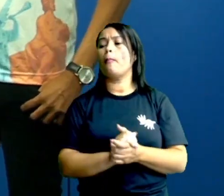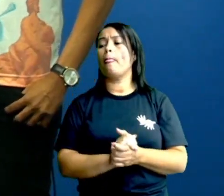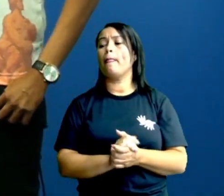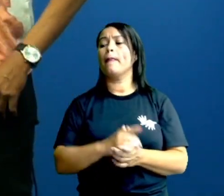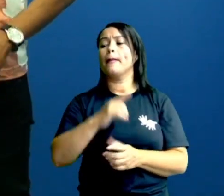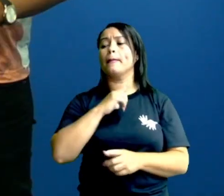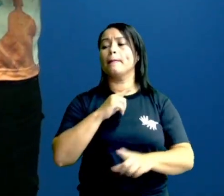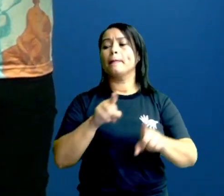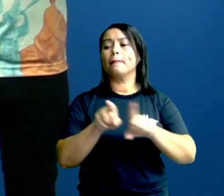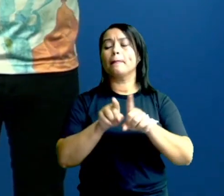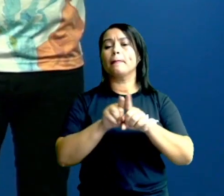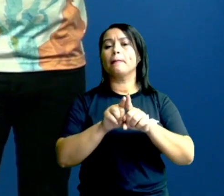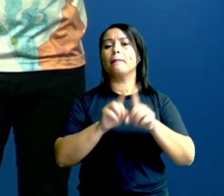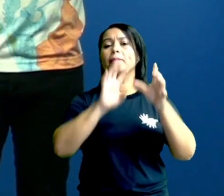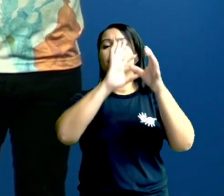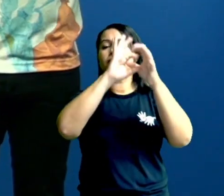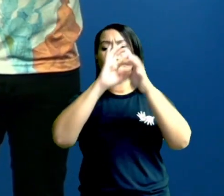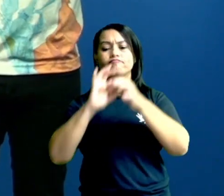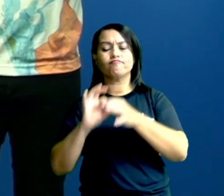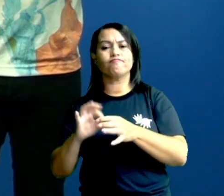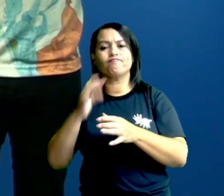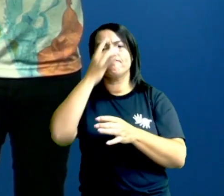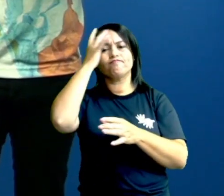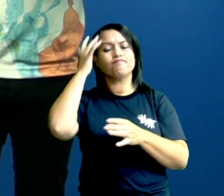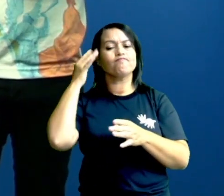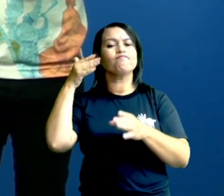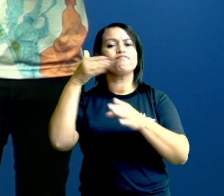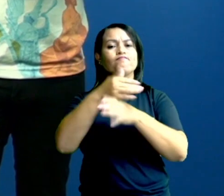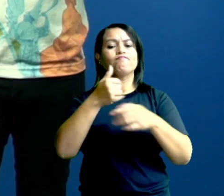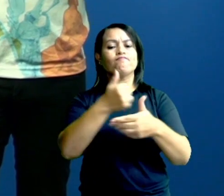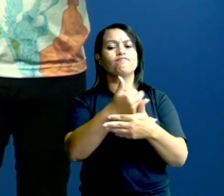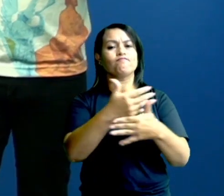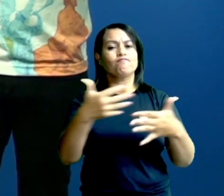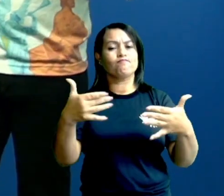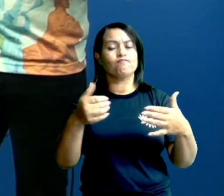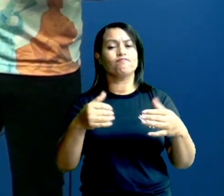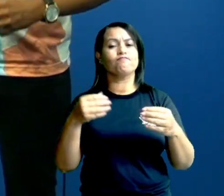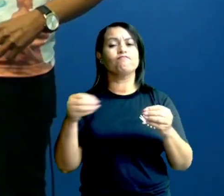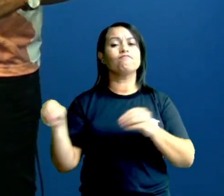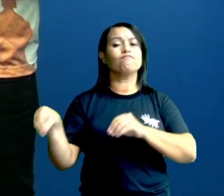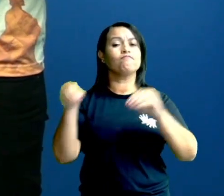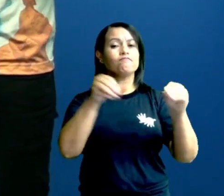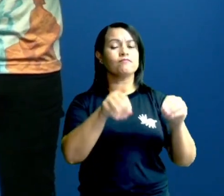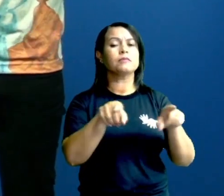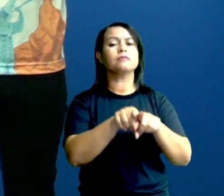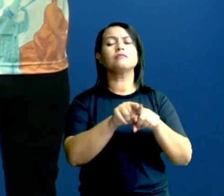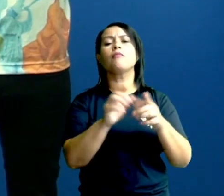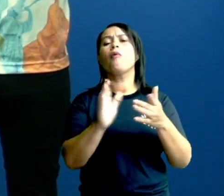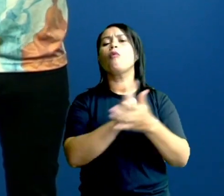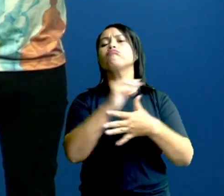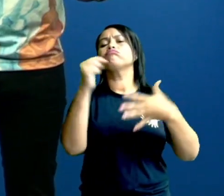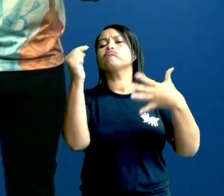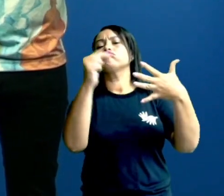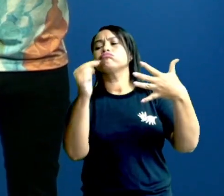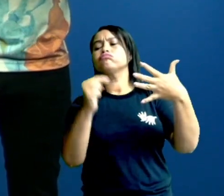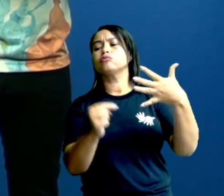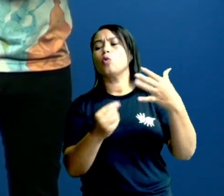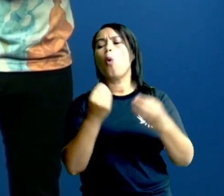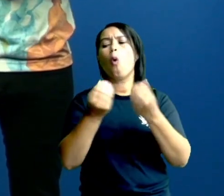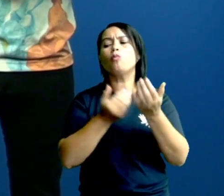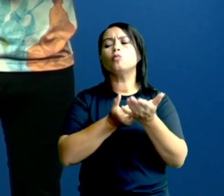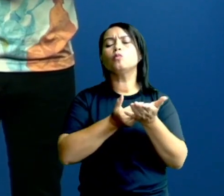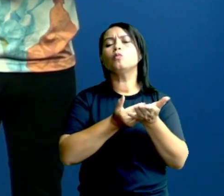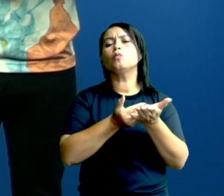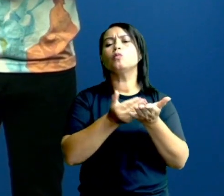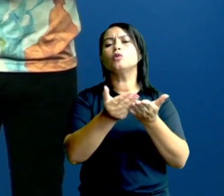em relação ao contexto do processo de ocupação do povoamento desta região eu vou destacar alguns pontos tá bom então como é que começou o